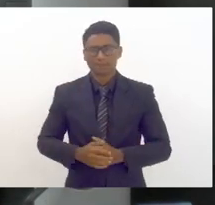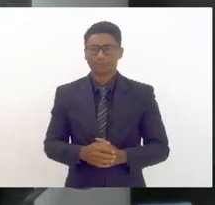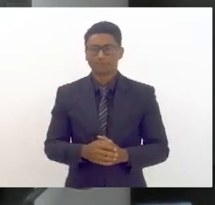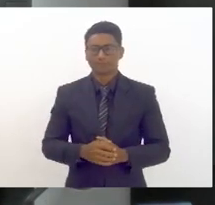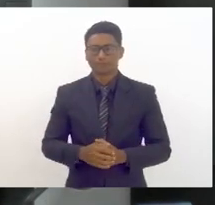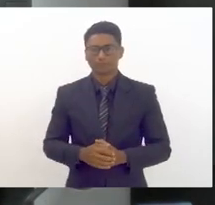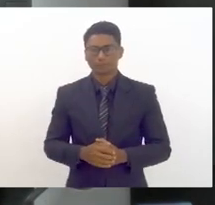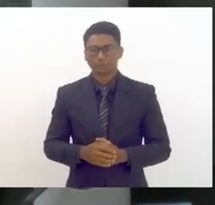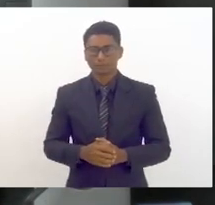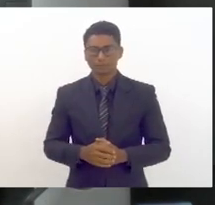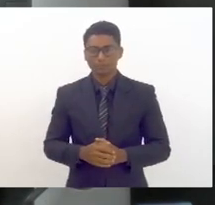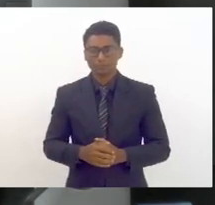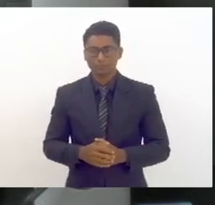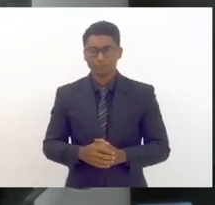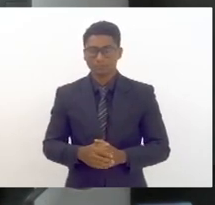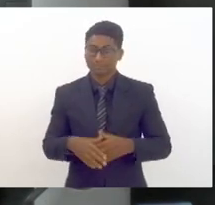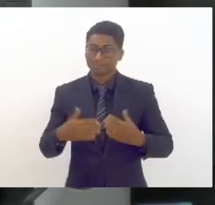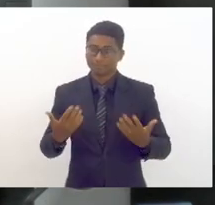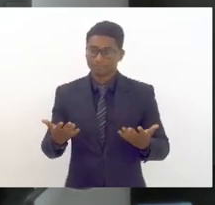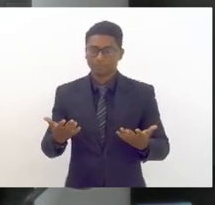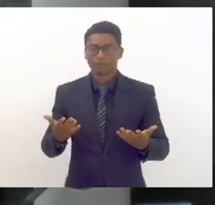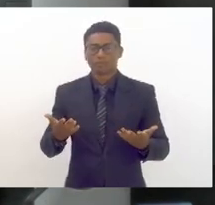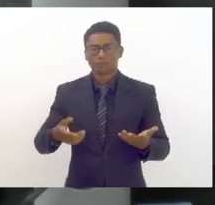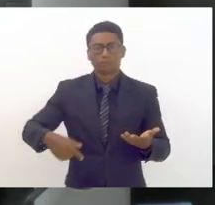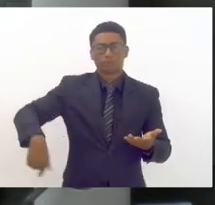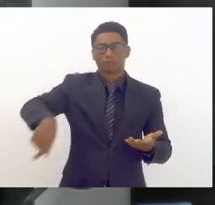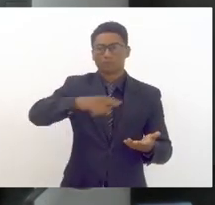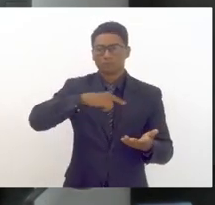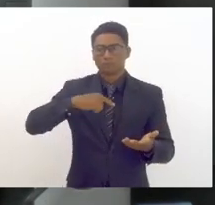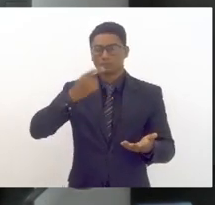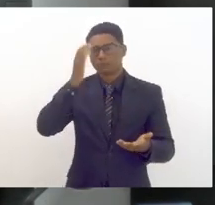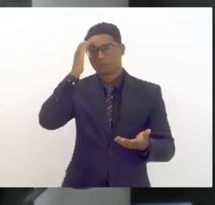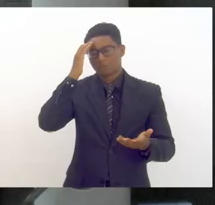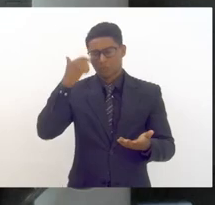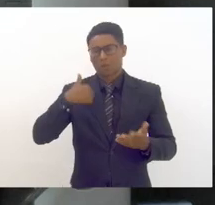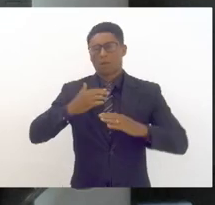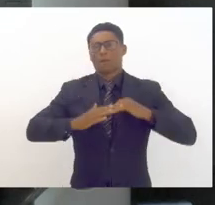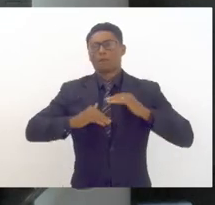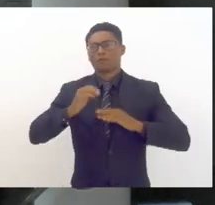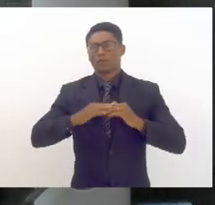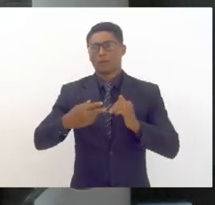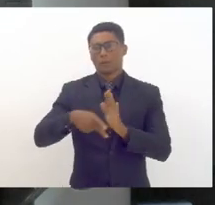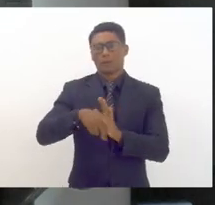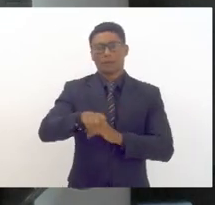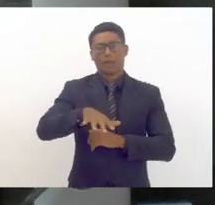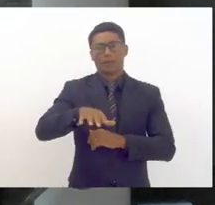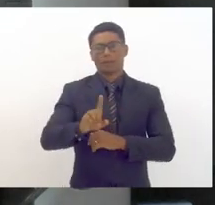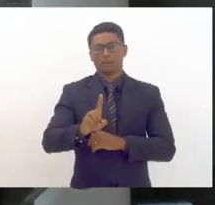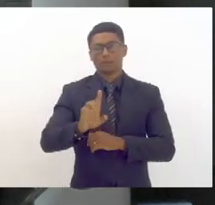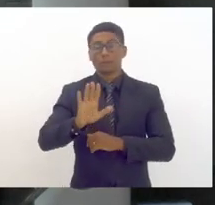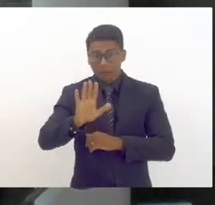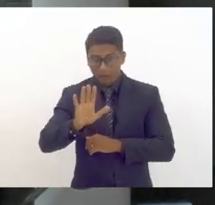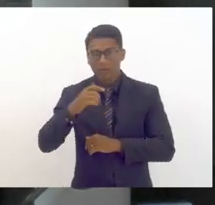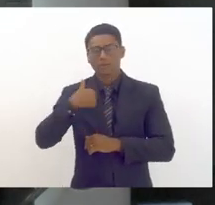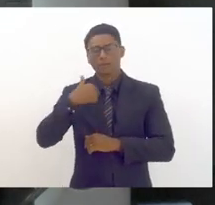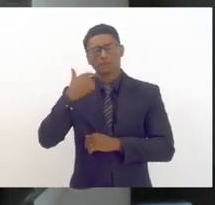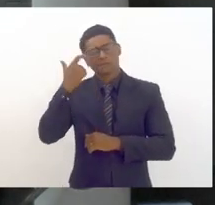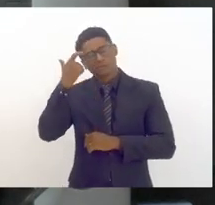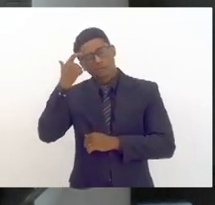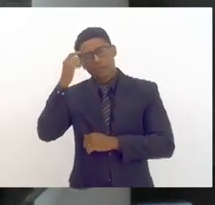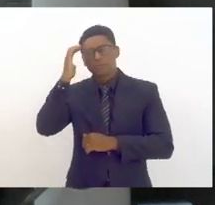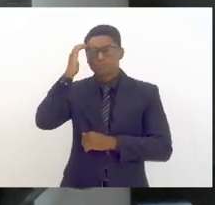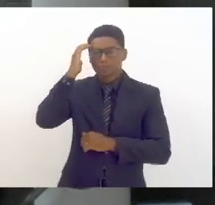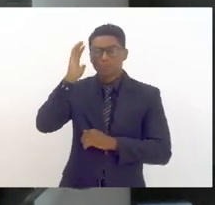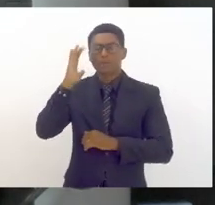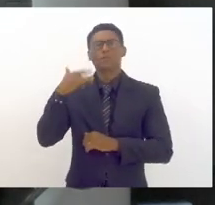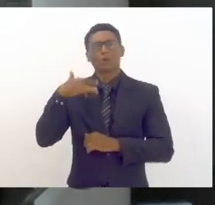Então, embora a gente tente compreender, não sou técnica do setor, mas eu acredito não é, que vocês